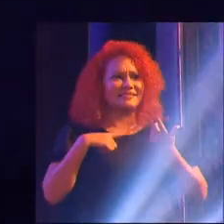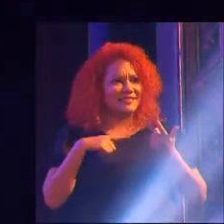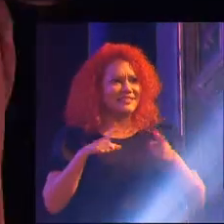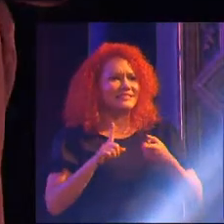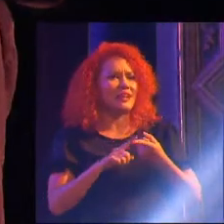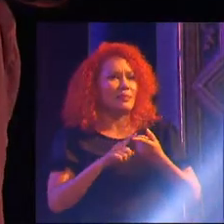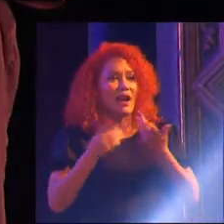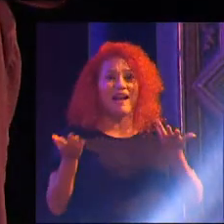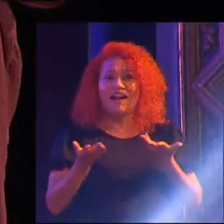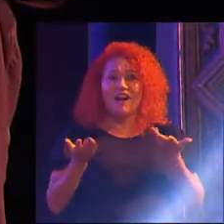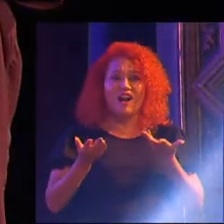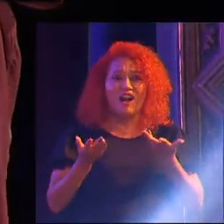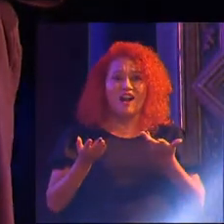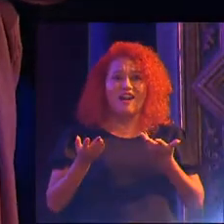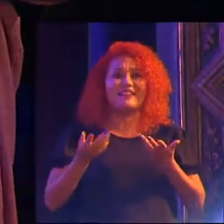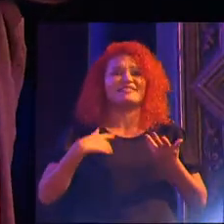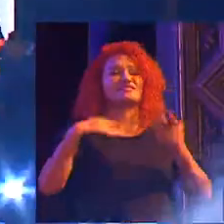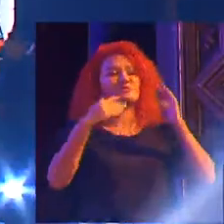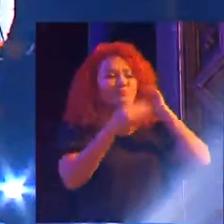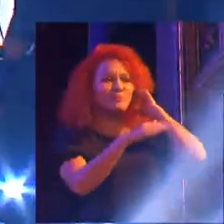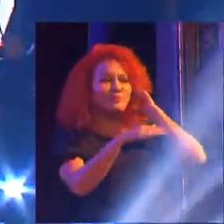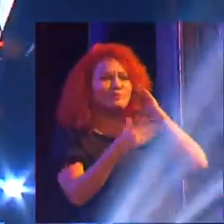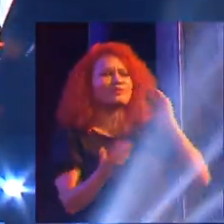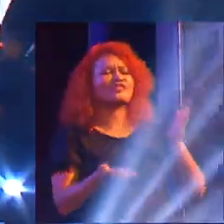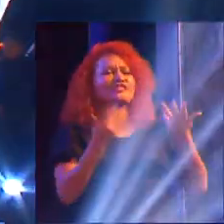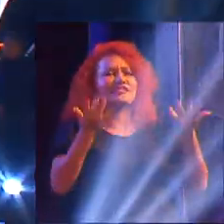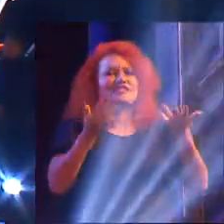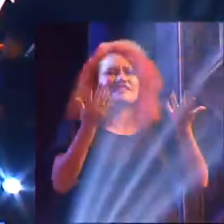Vamos lá, toca, DJ!